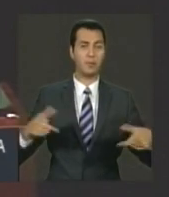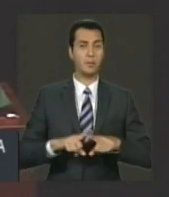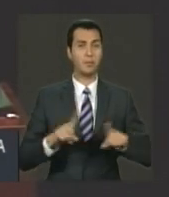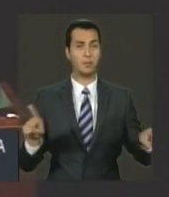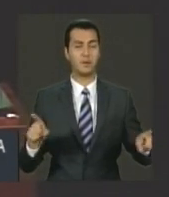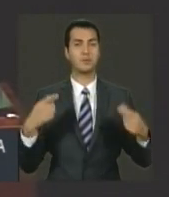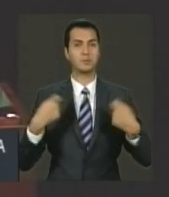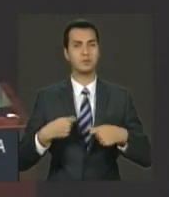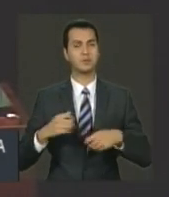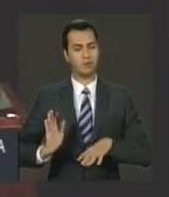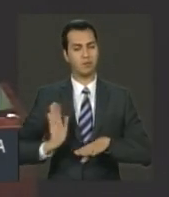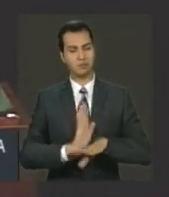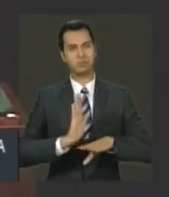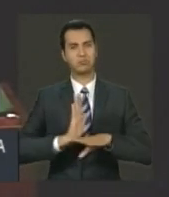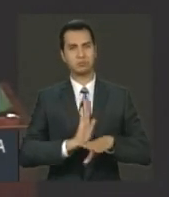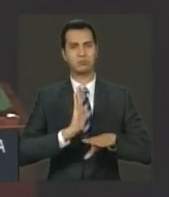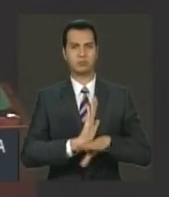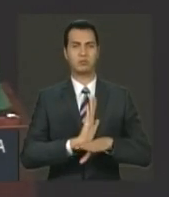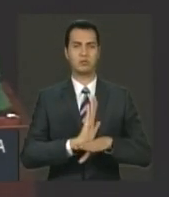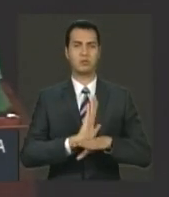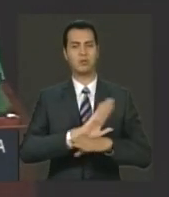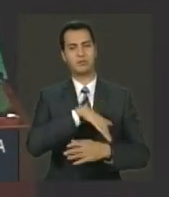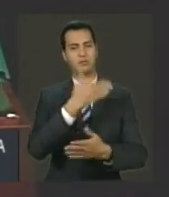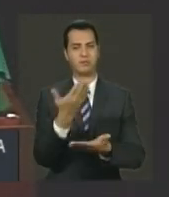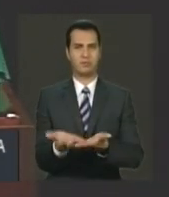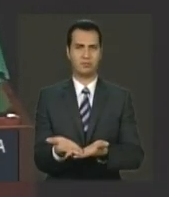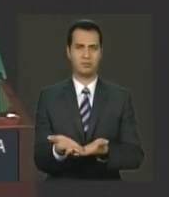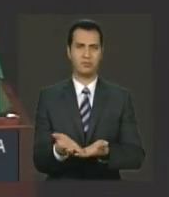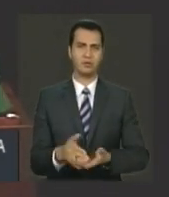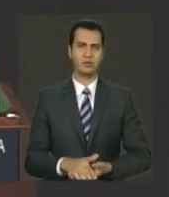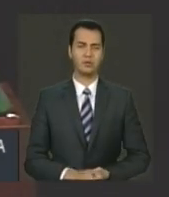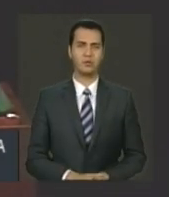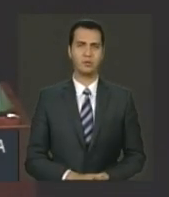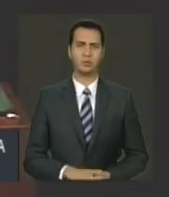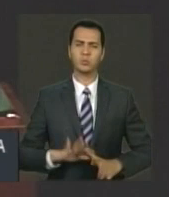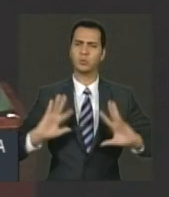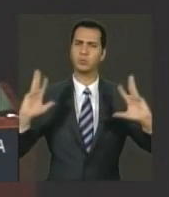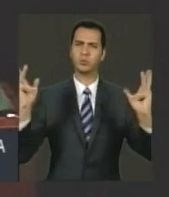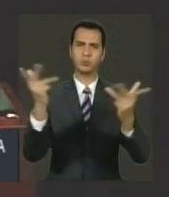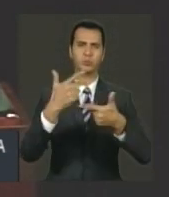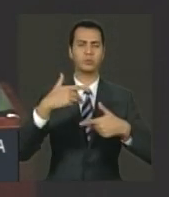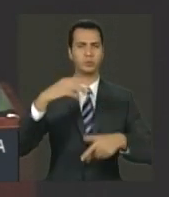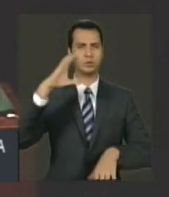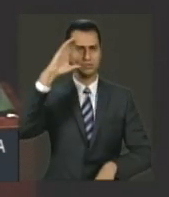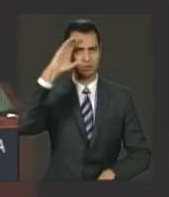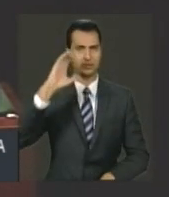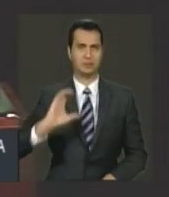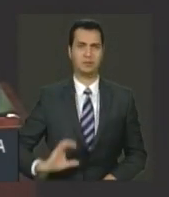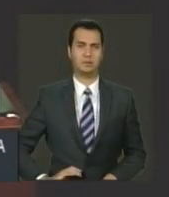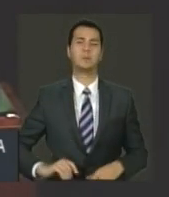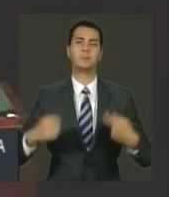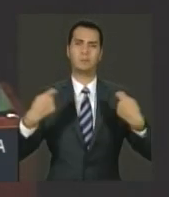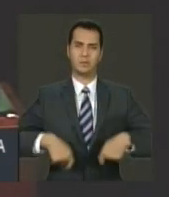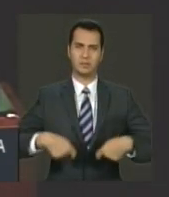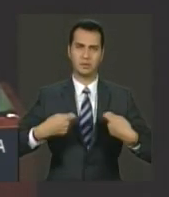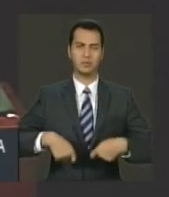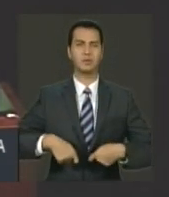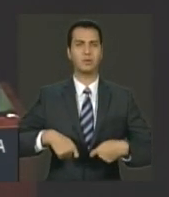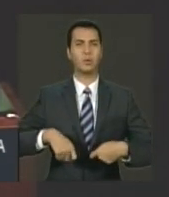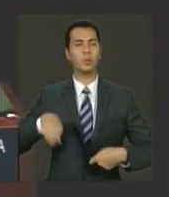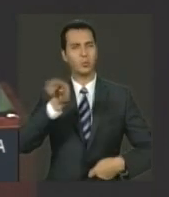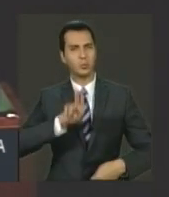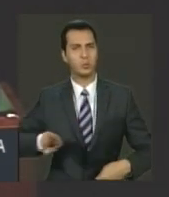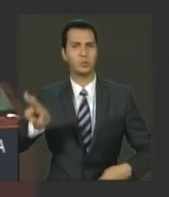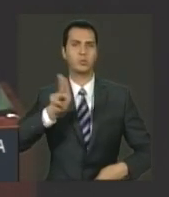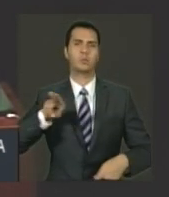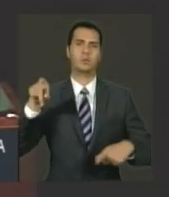ser o objetivo final deste projeto. Todos os cidadãos devem usufruir da medicina